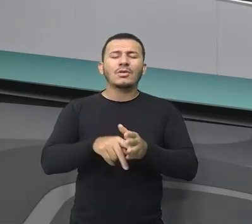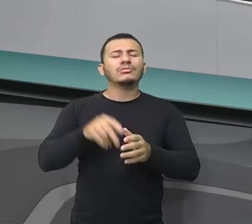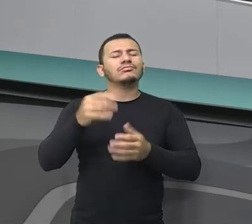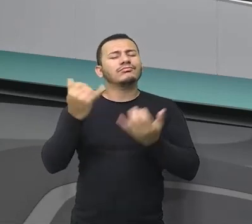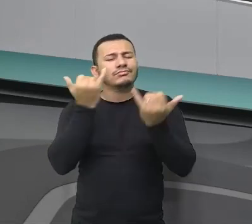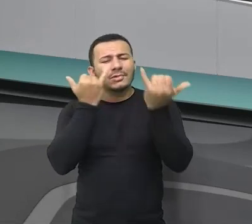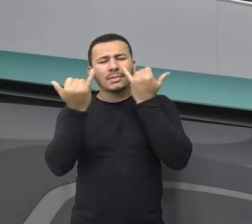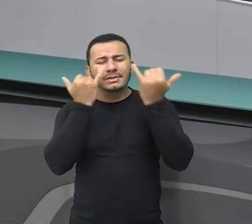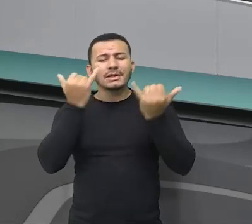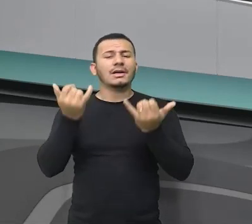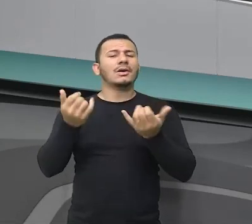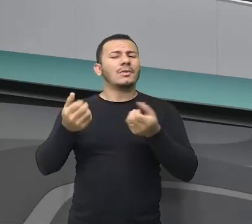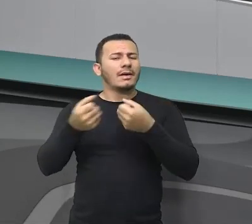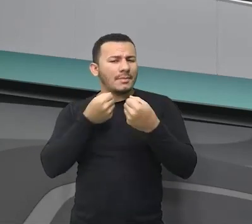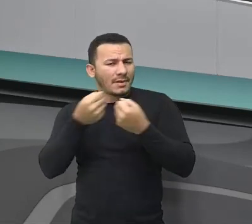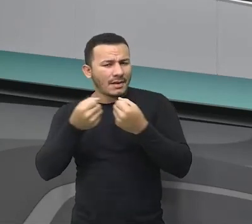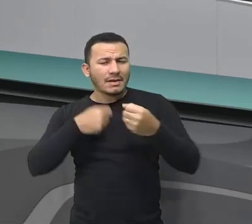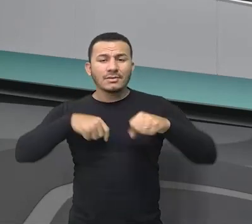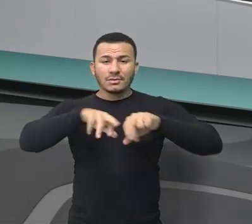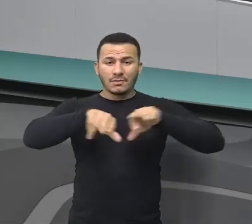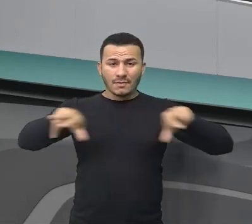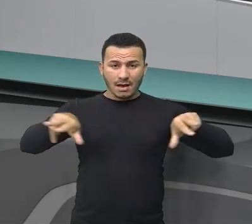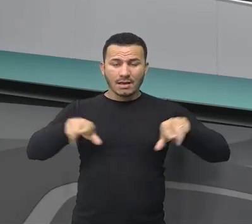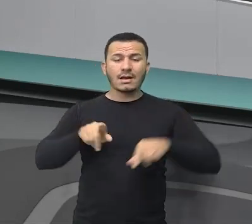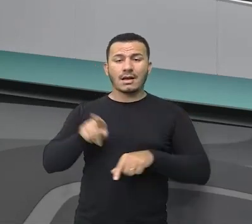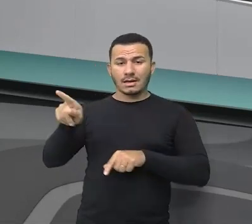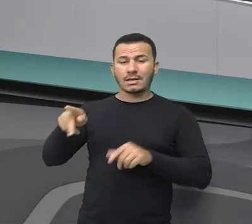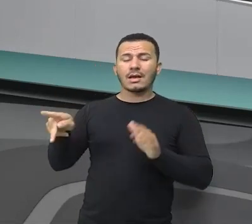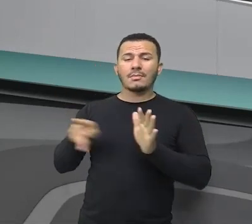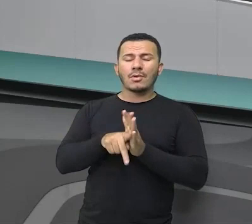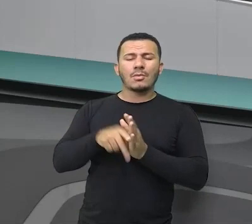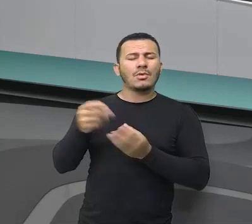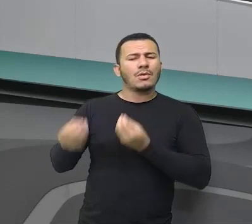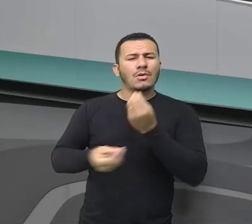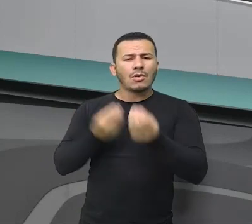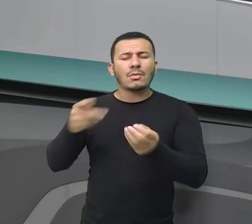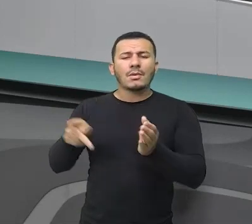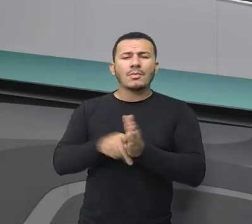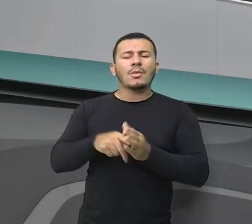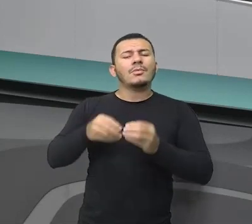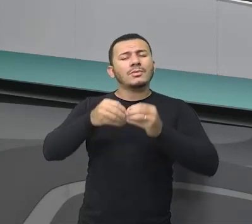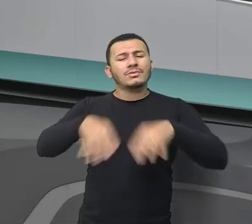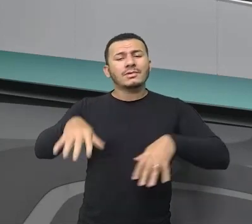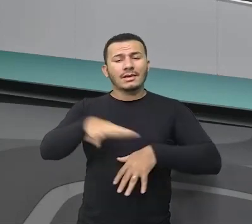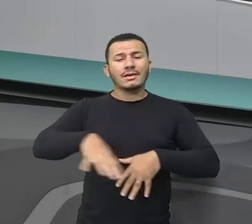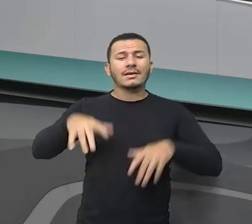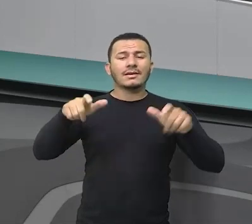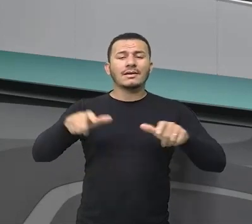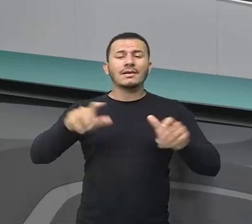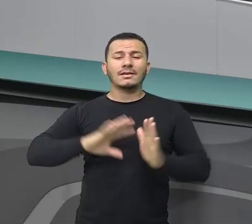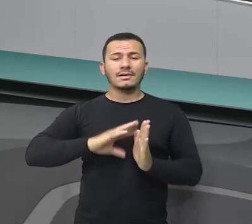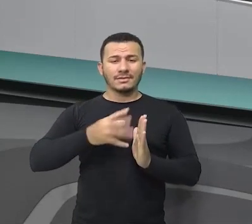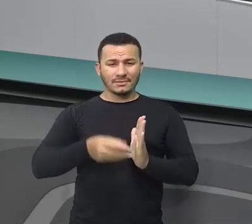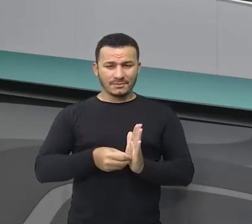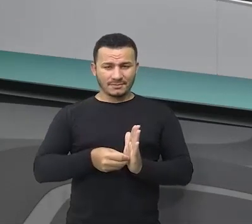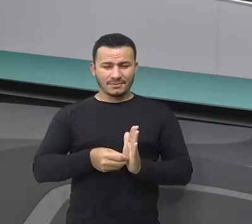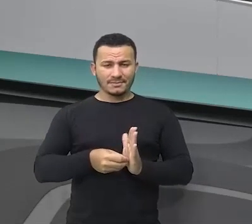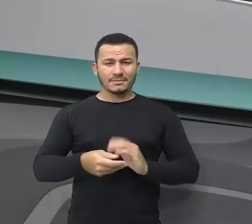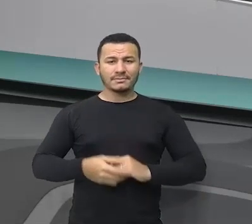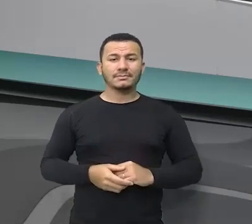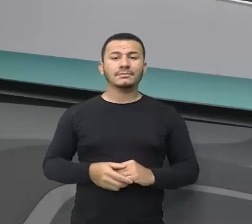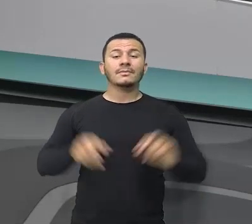é uma reportagem que fala de ameaças à região amazônica, ok? Olhem